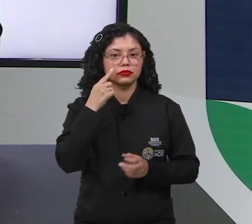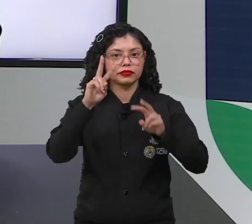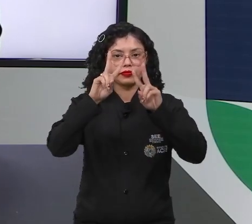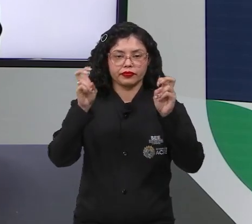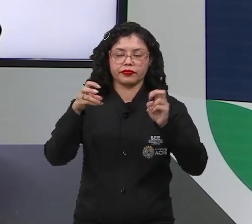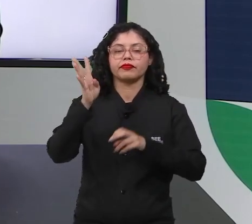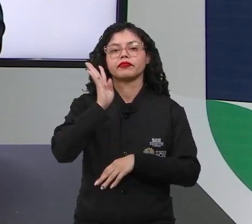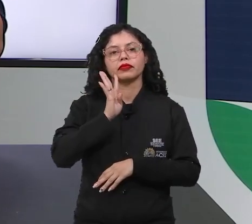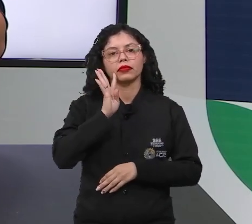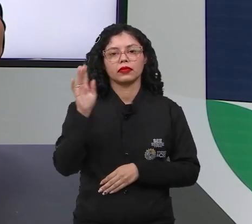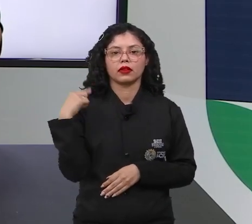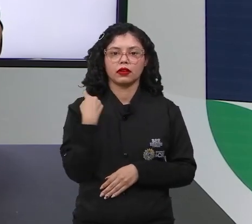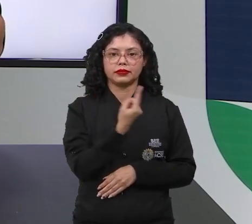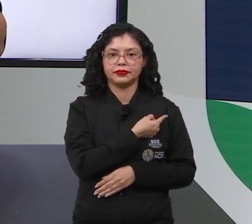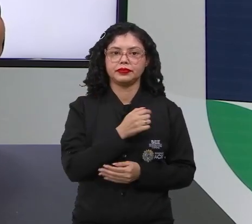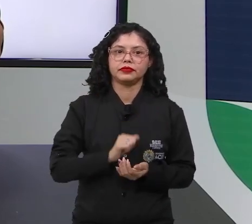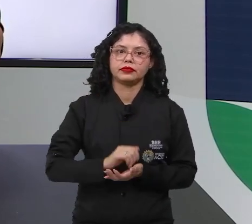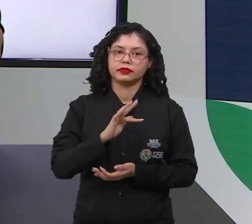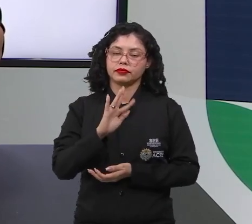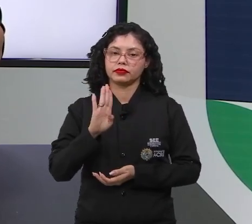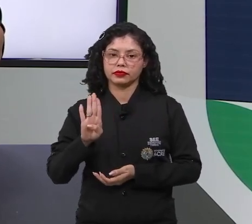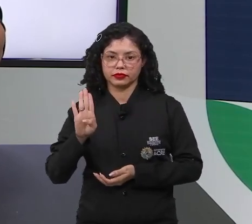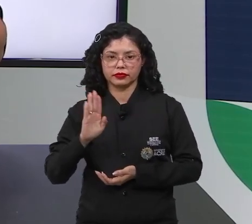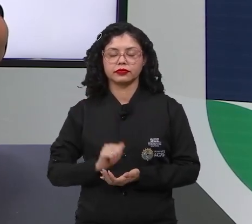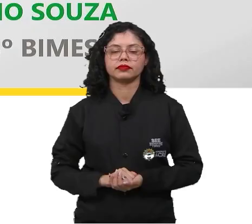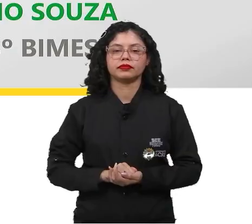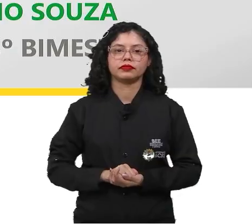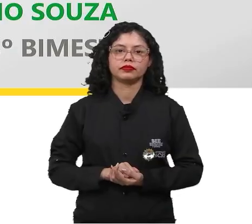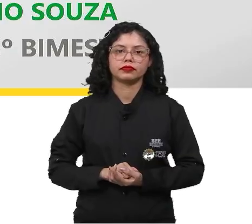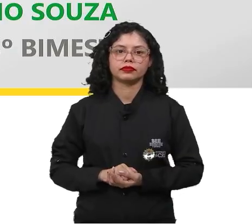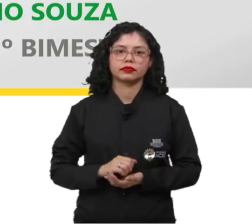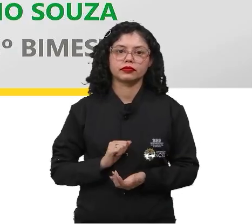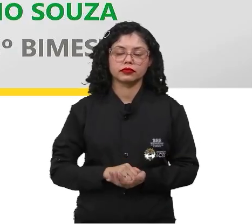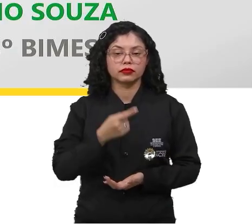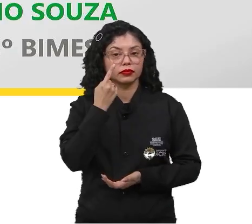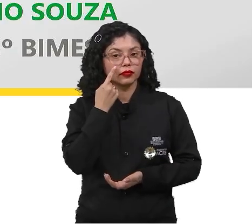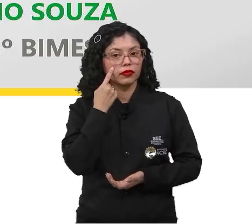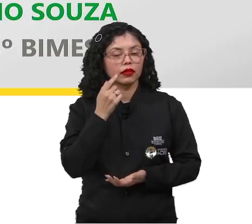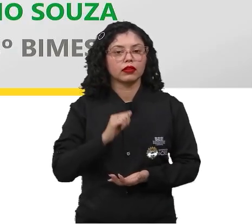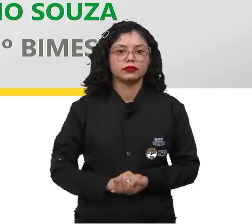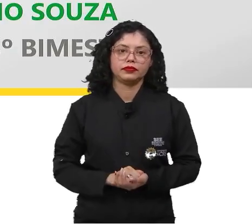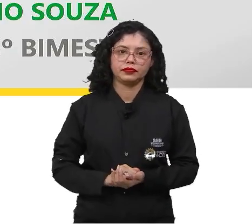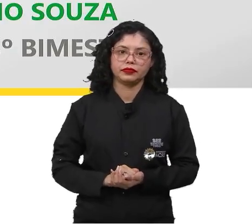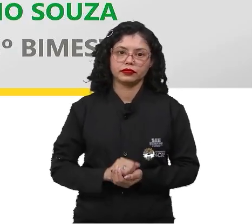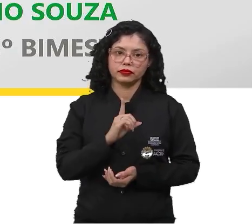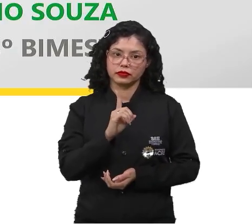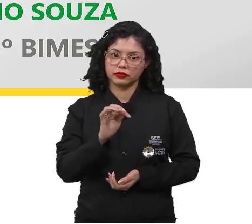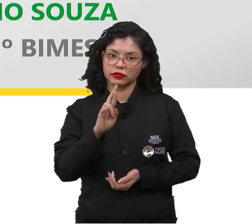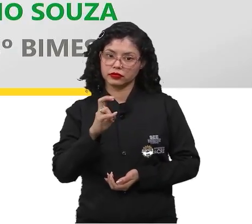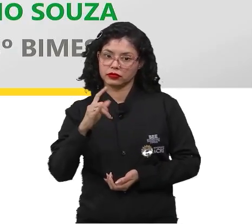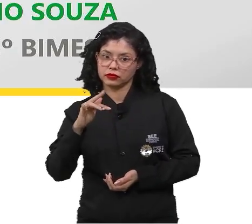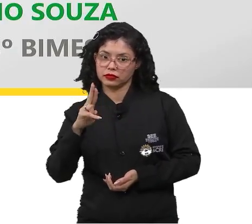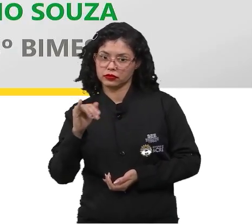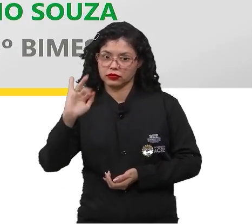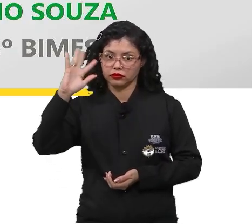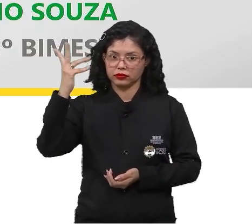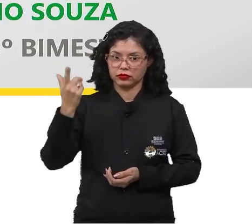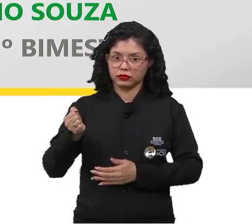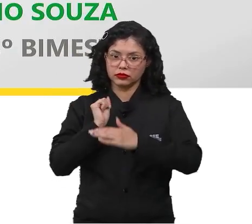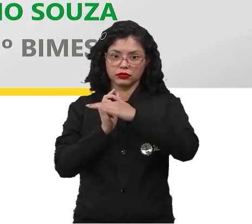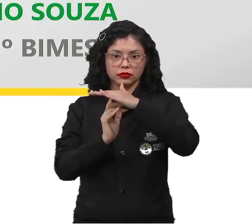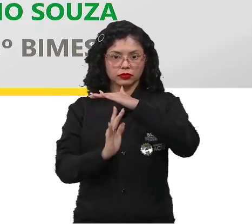tema, que legal aqui da nossa FGB, Formação Geral Básica. Que interessante. Diáspora